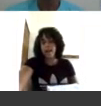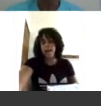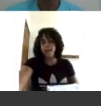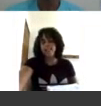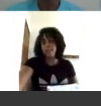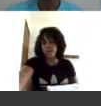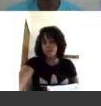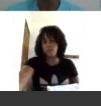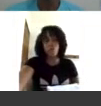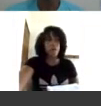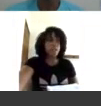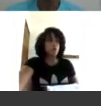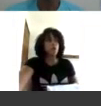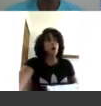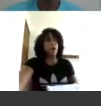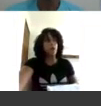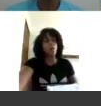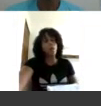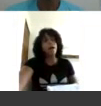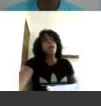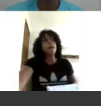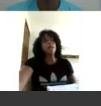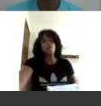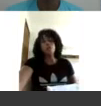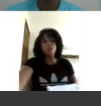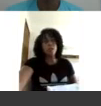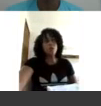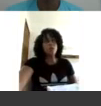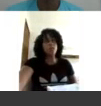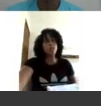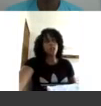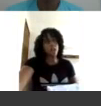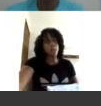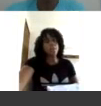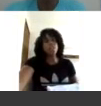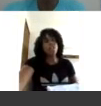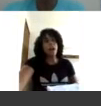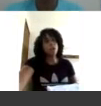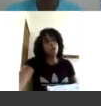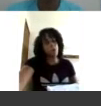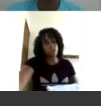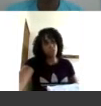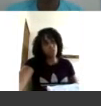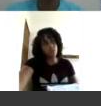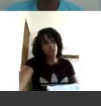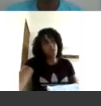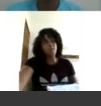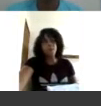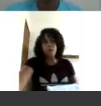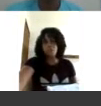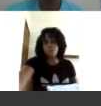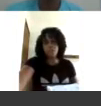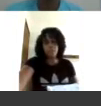né, essa mesa no congresso virtual da UFBA, que trouxe o seguinte tema: diálogos